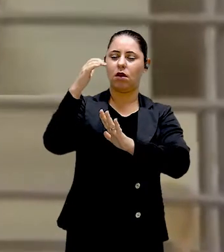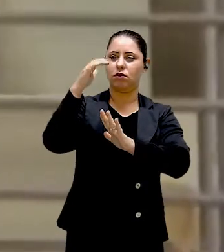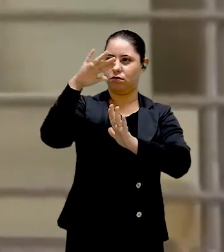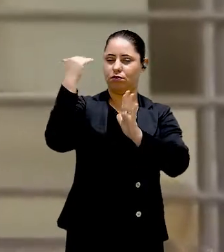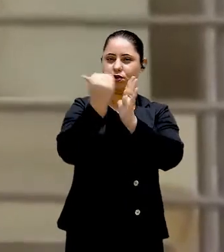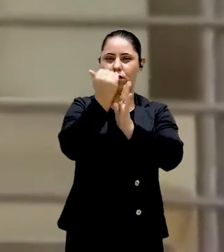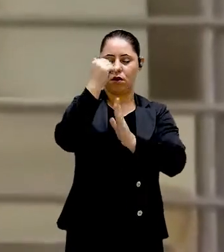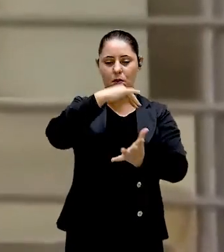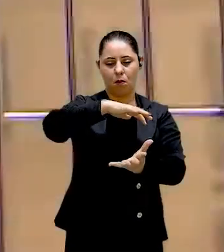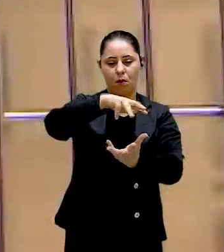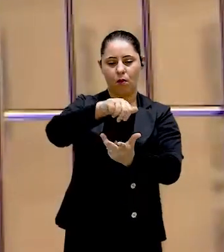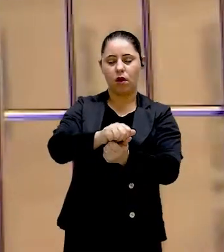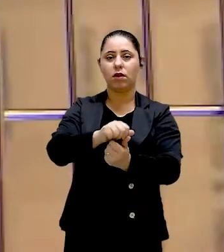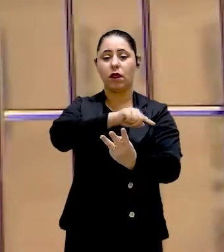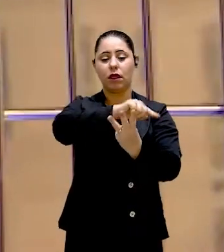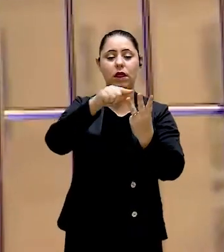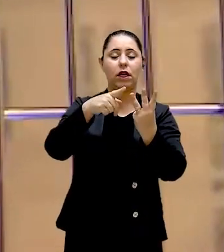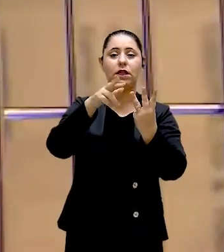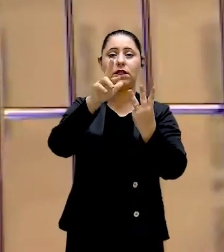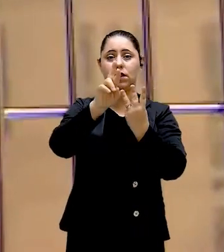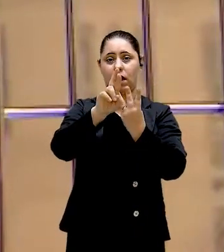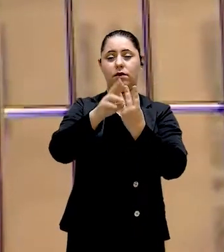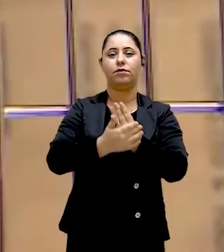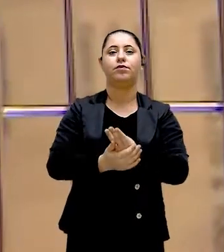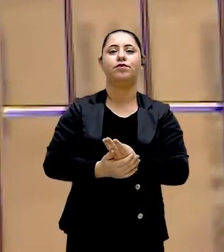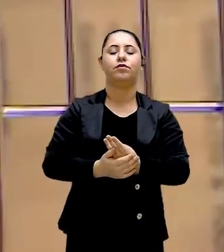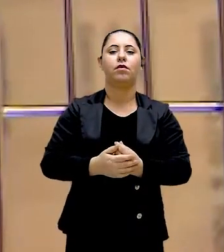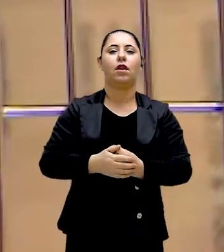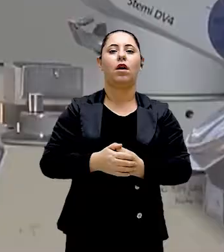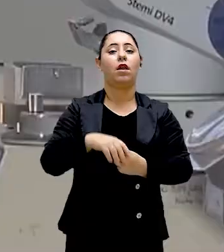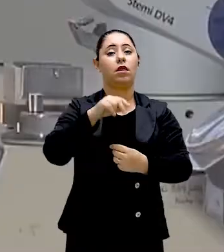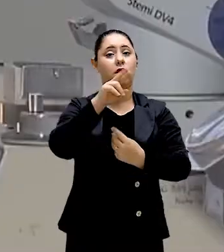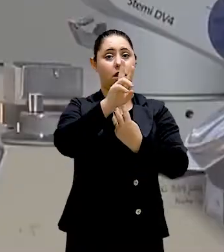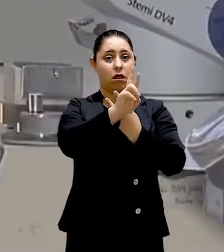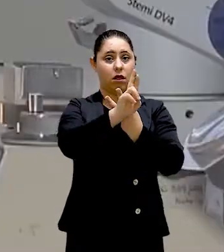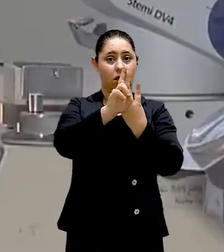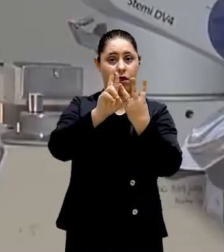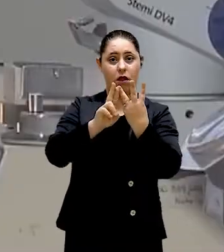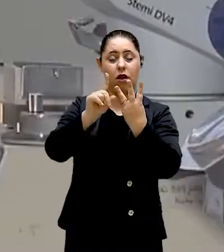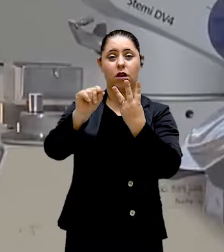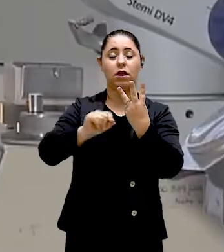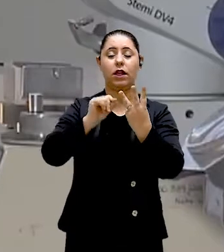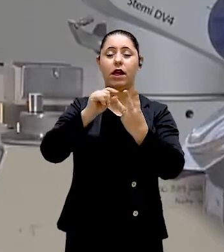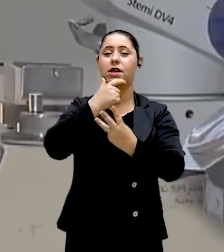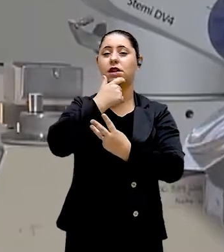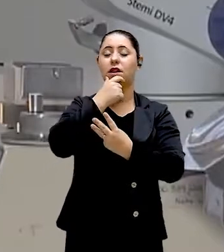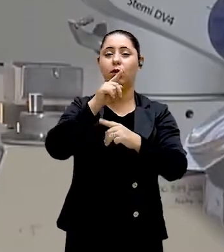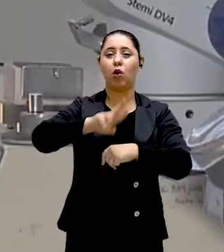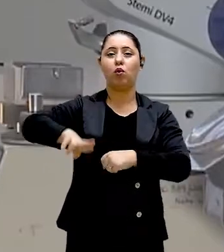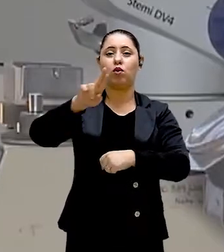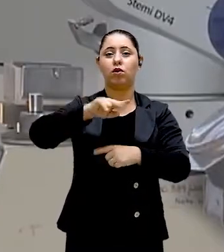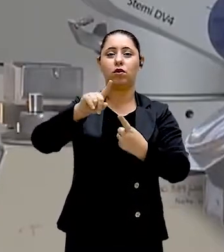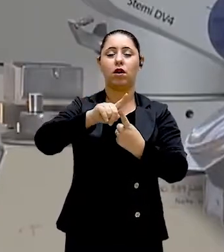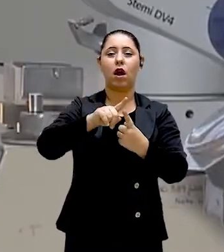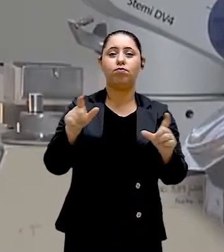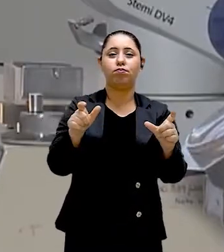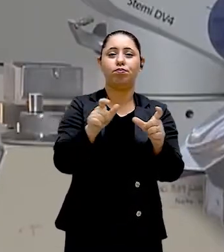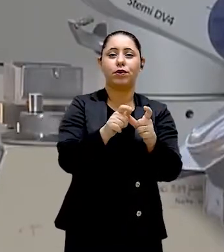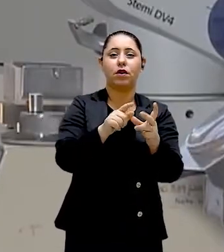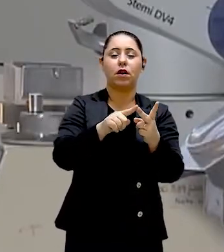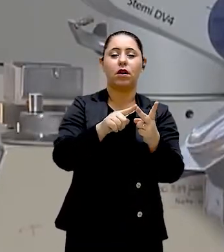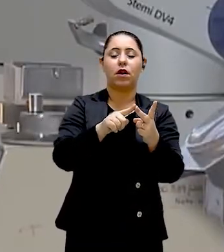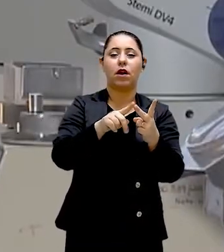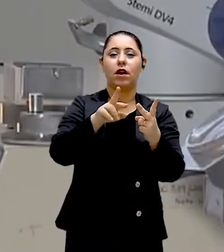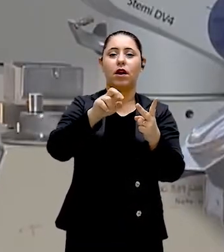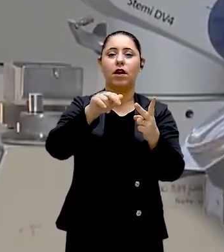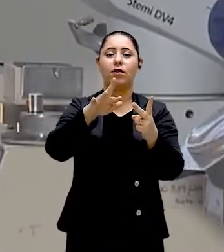como 3 R's. Nós seguimos os conceitos dos 3 R's, né, que é em inglês, mas a gente usa, que é o reduzir, o refinar e o